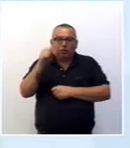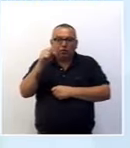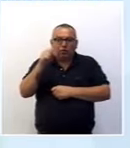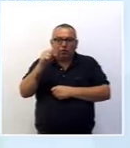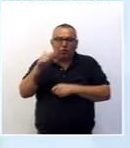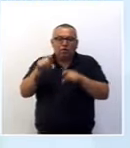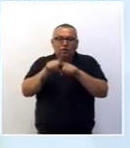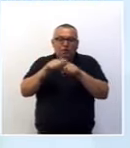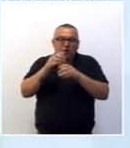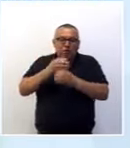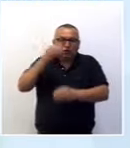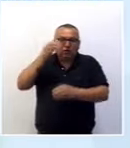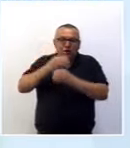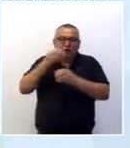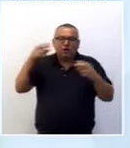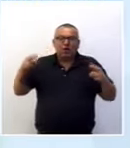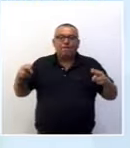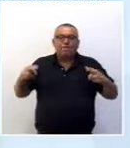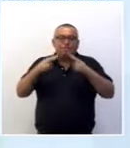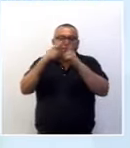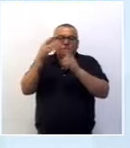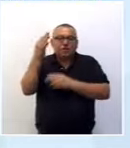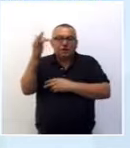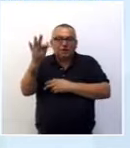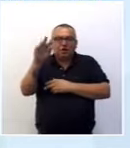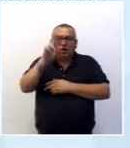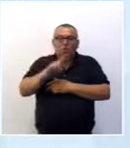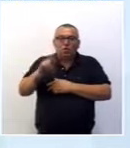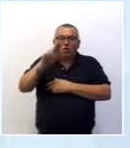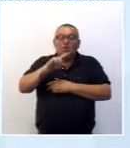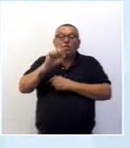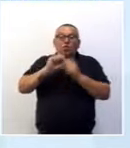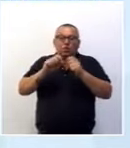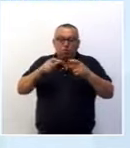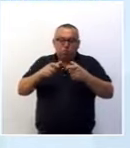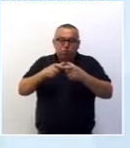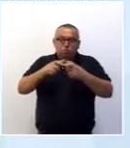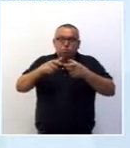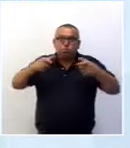Engenharia da França utilizava fotografias tomadas de balões para fazer esses